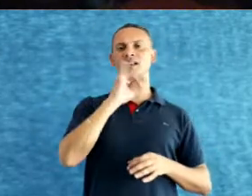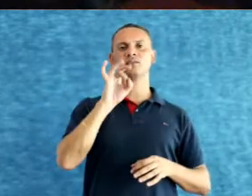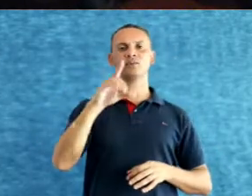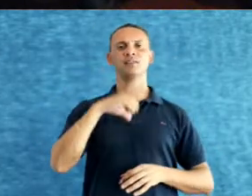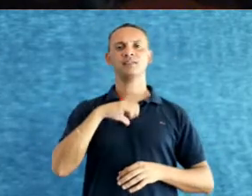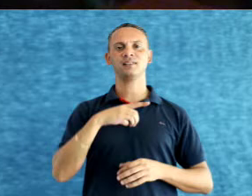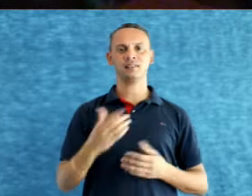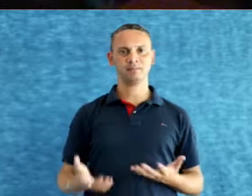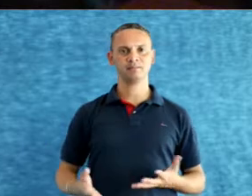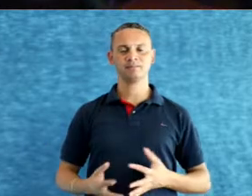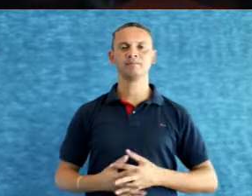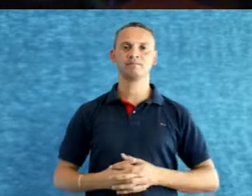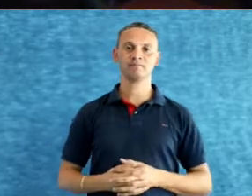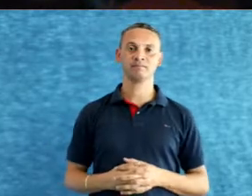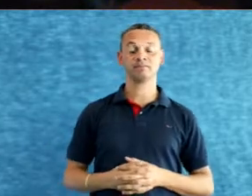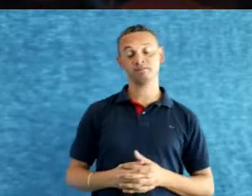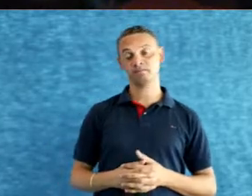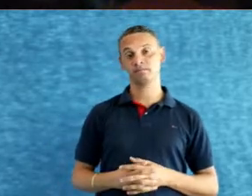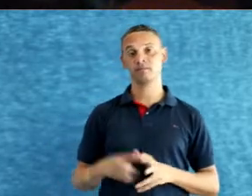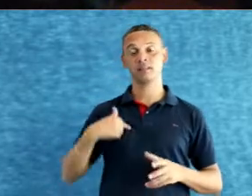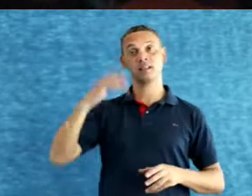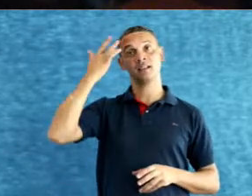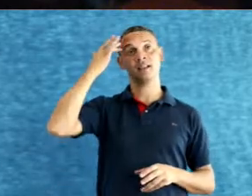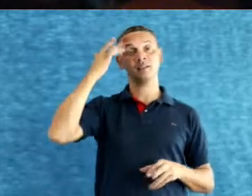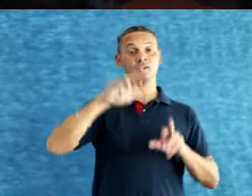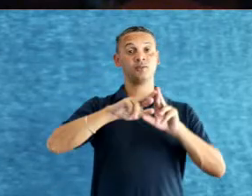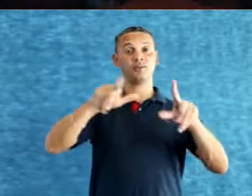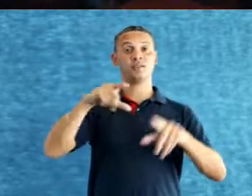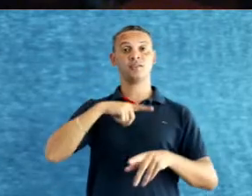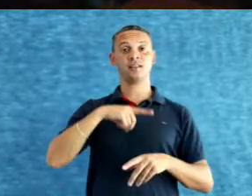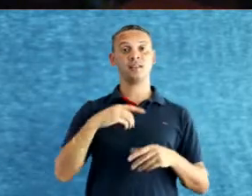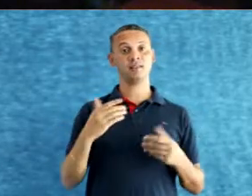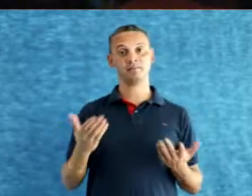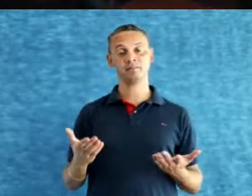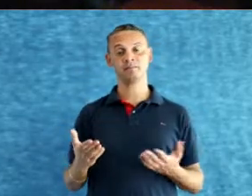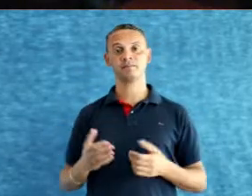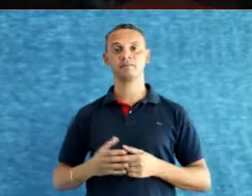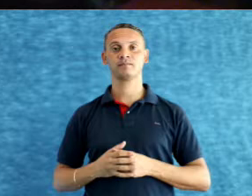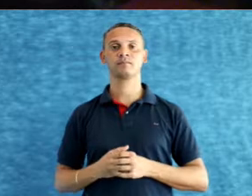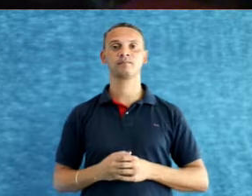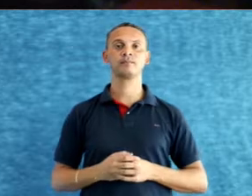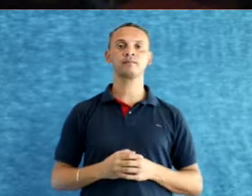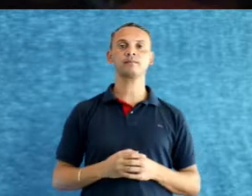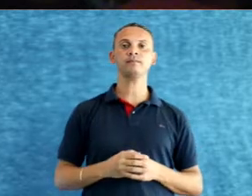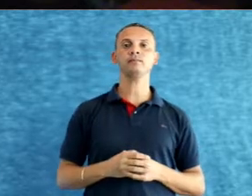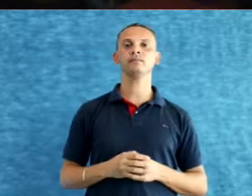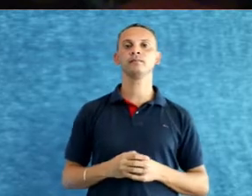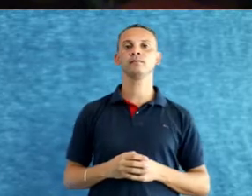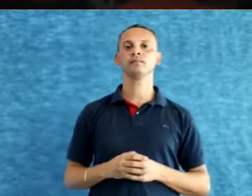jus ao que você acha que é a da Nízia? Obrigada, obrigada.